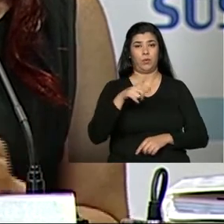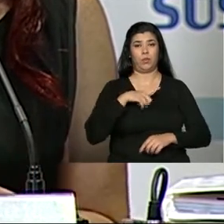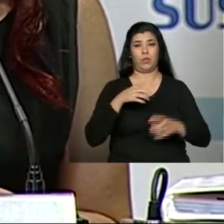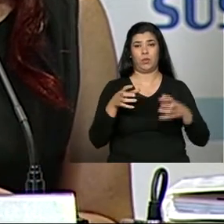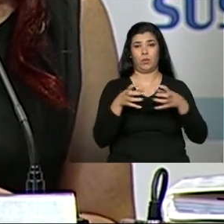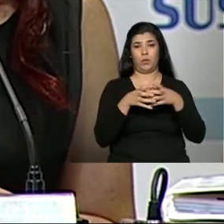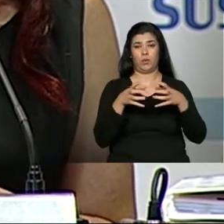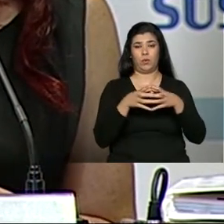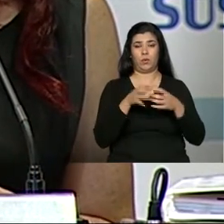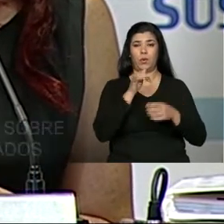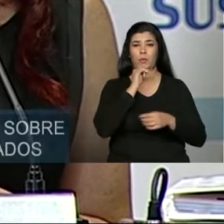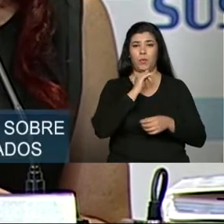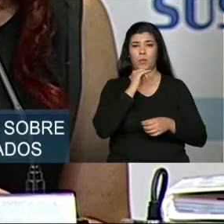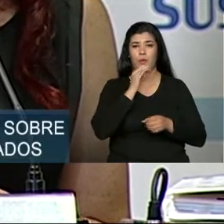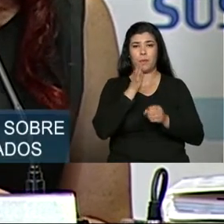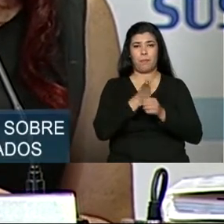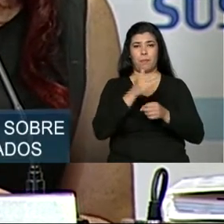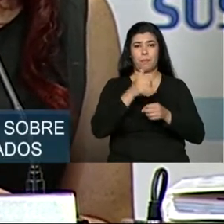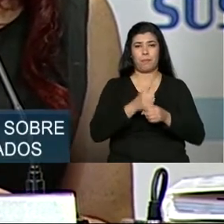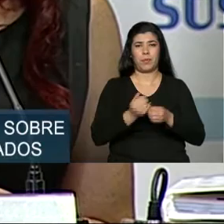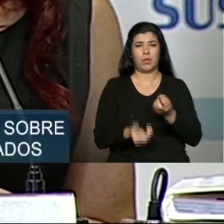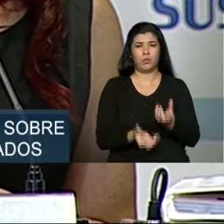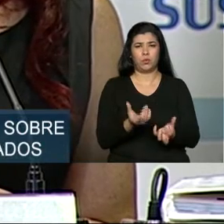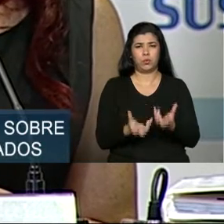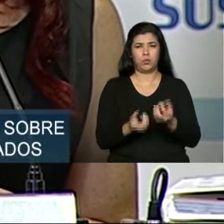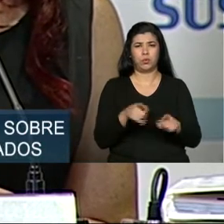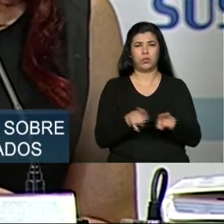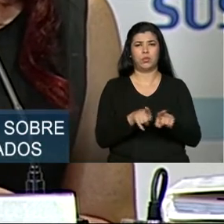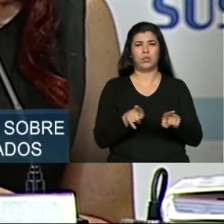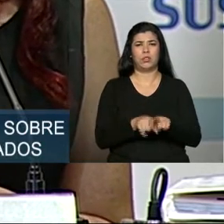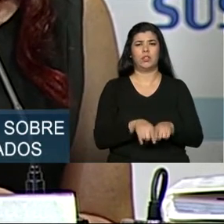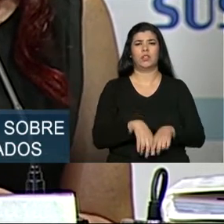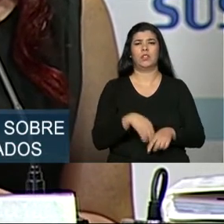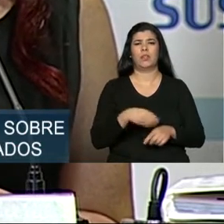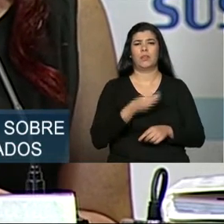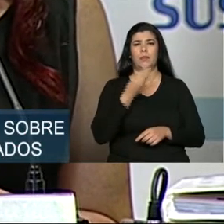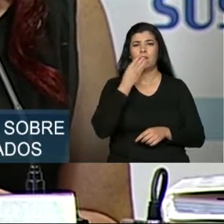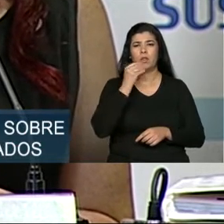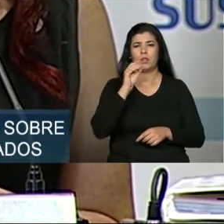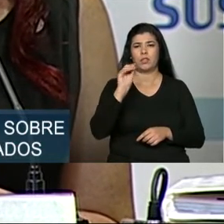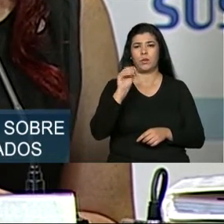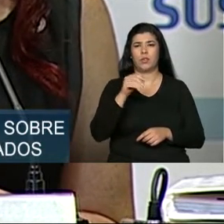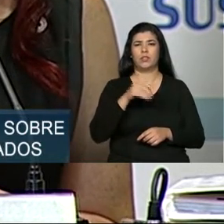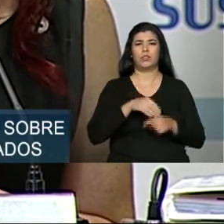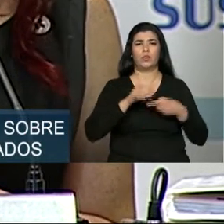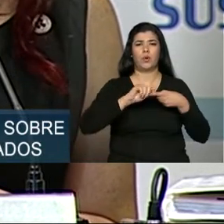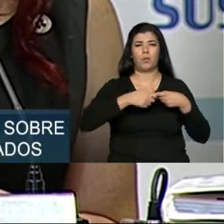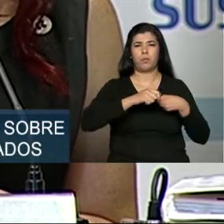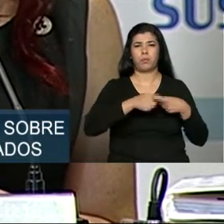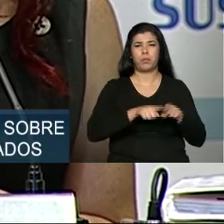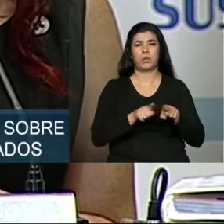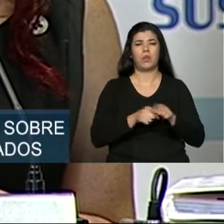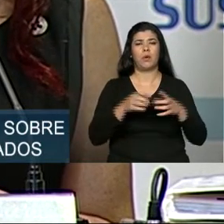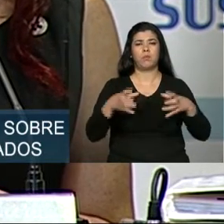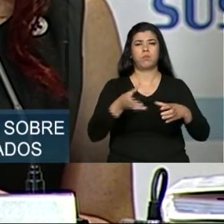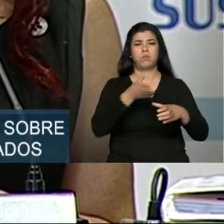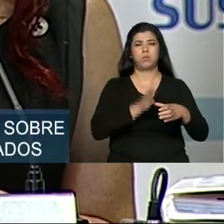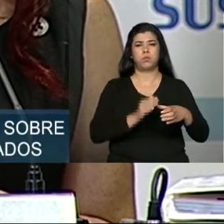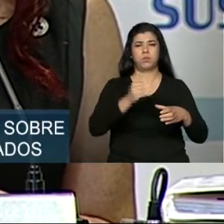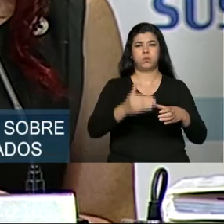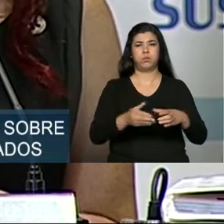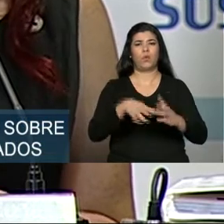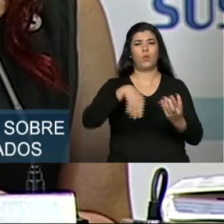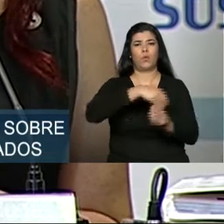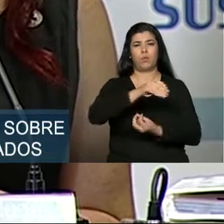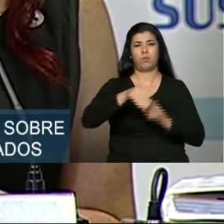categorias como as batatas fritas, os salgadinhos de milho, bolos, os diversos tipos e massa para mistura